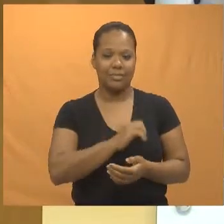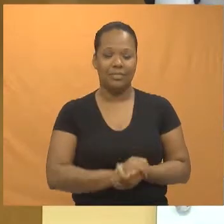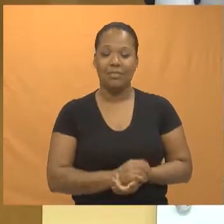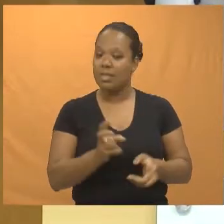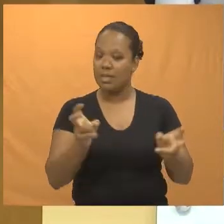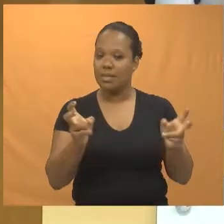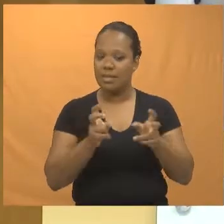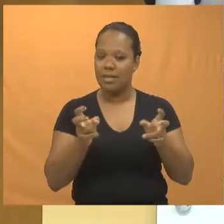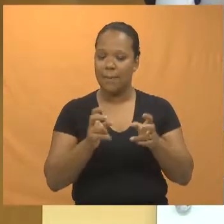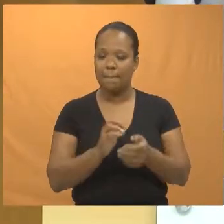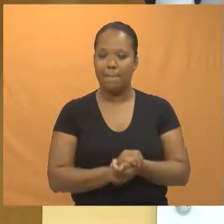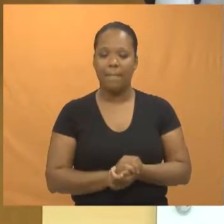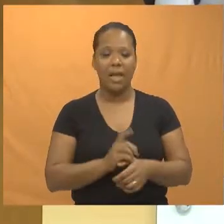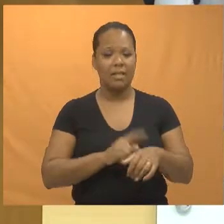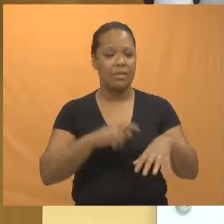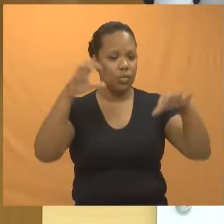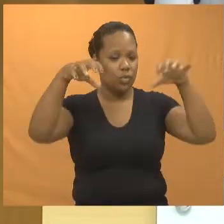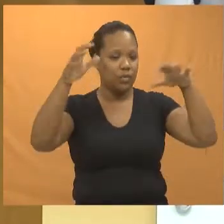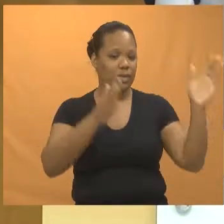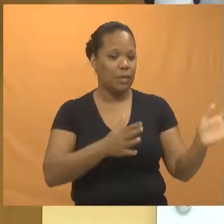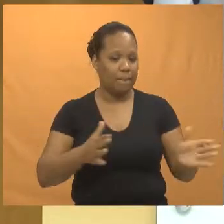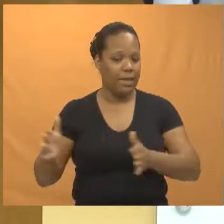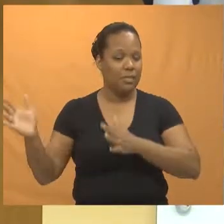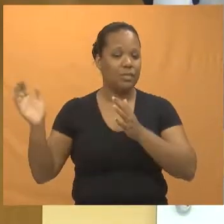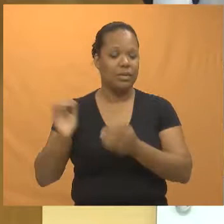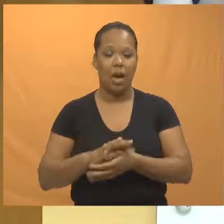percebe que o tempo chuvoso já passou, e com a